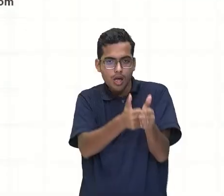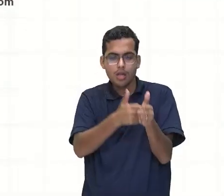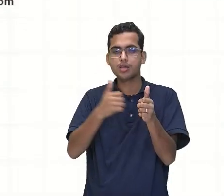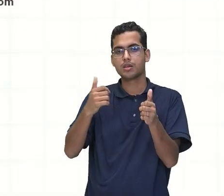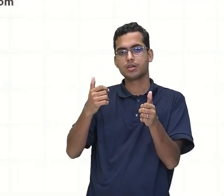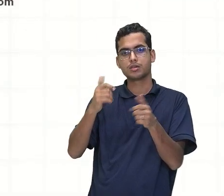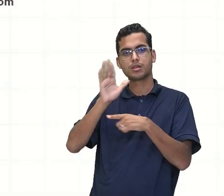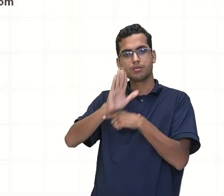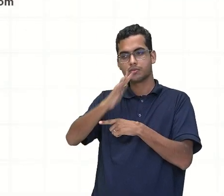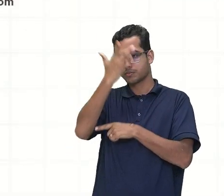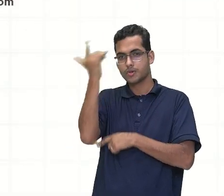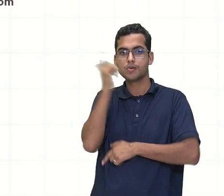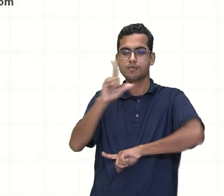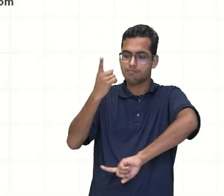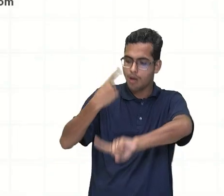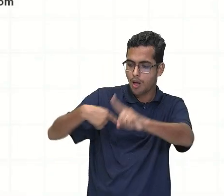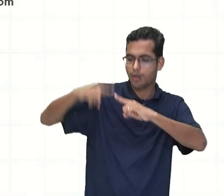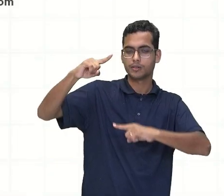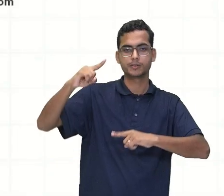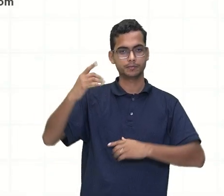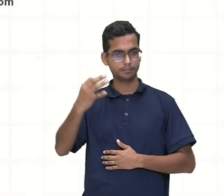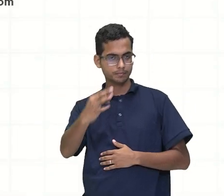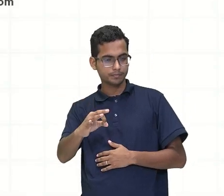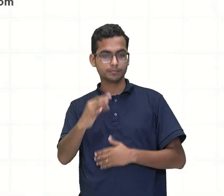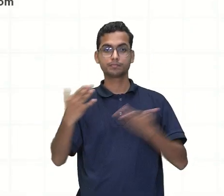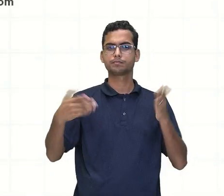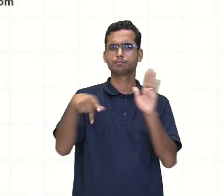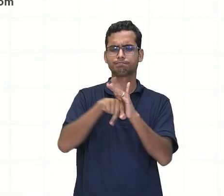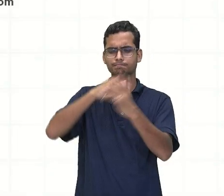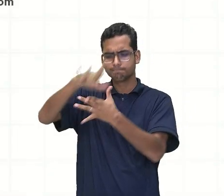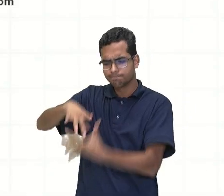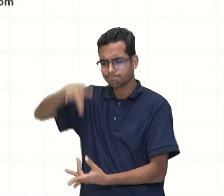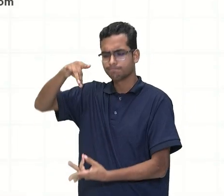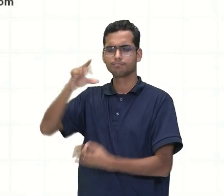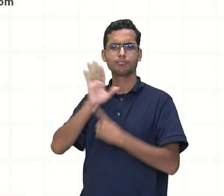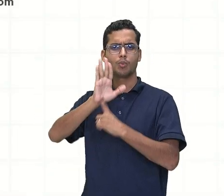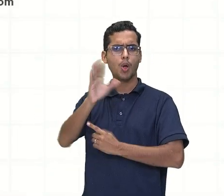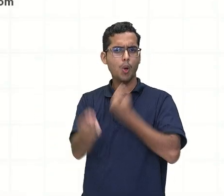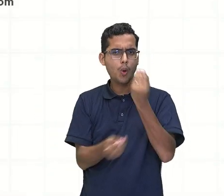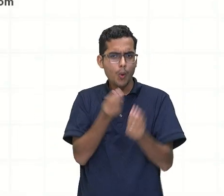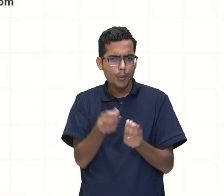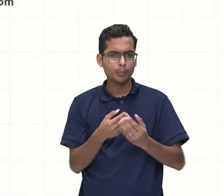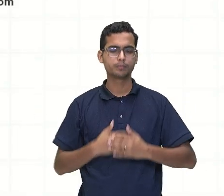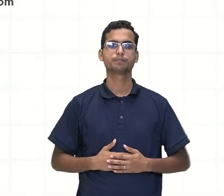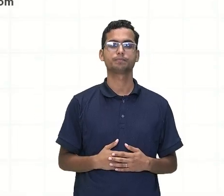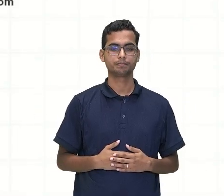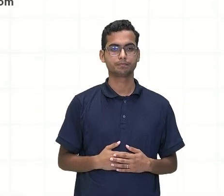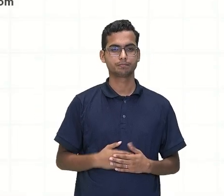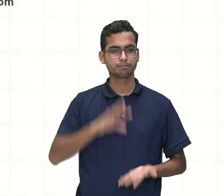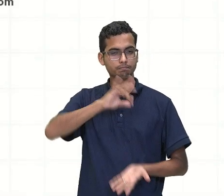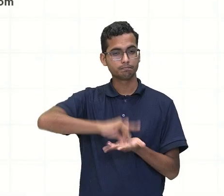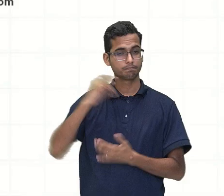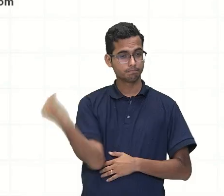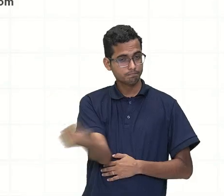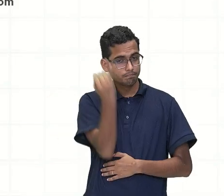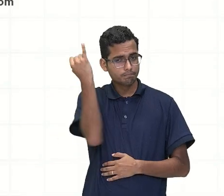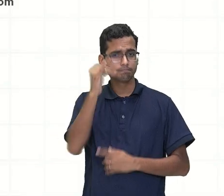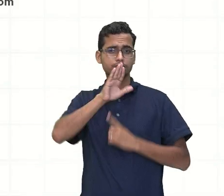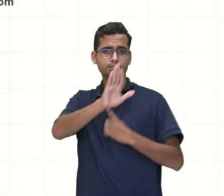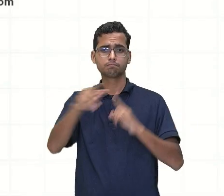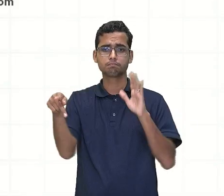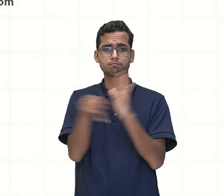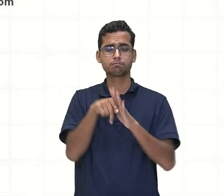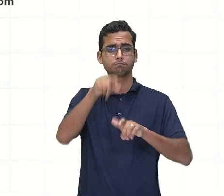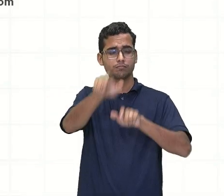aqui nós podemos fazer essa dimensão que a espiritualidade ela tem sido apontada como um fator decisivo na superação